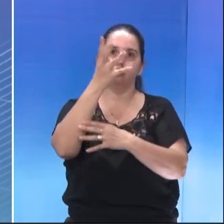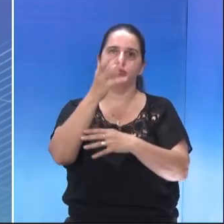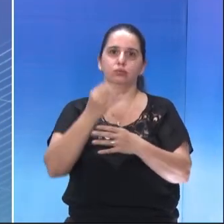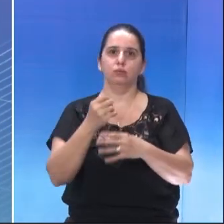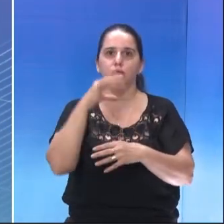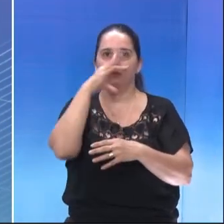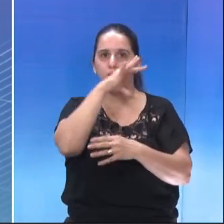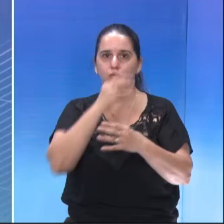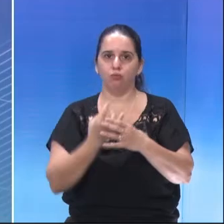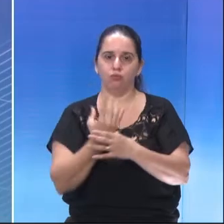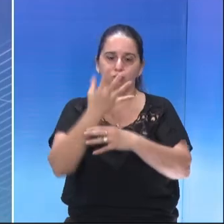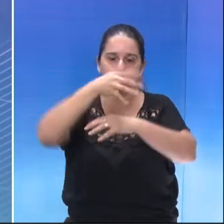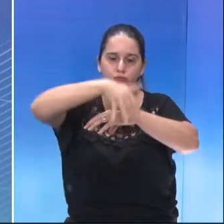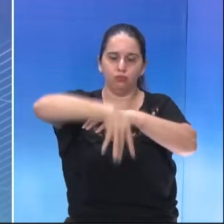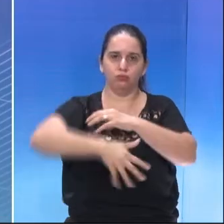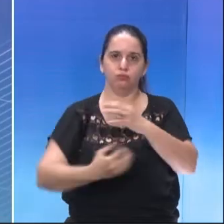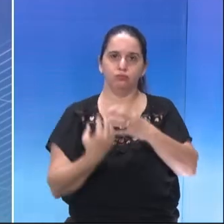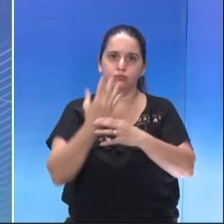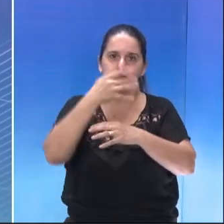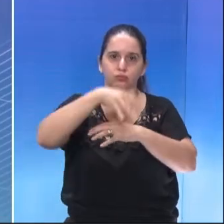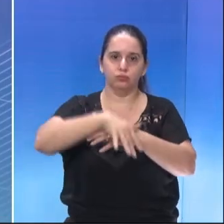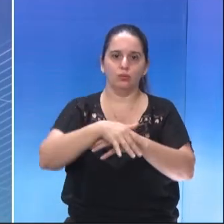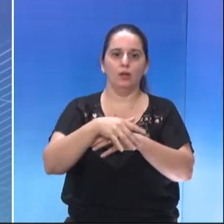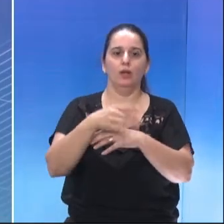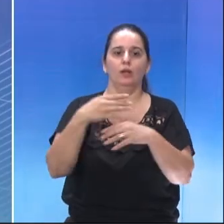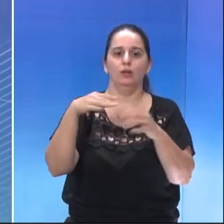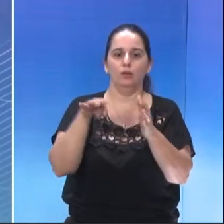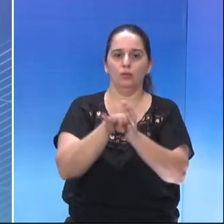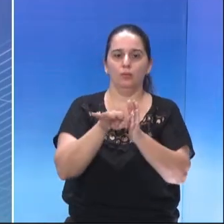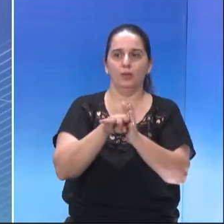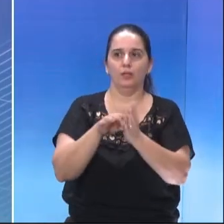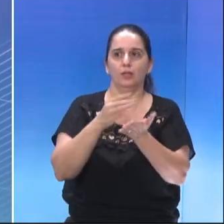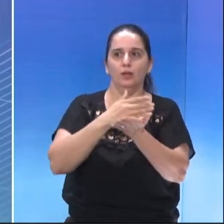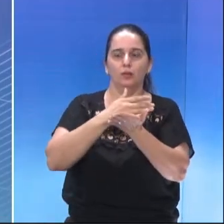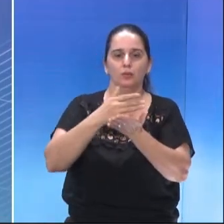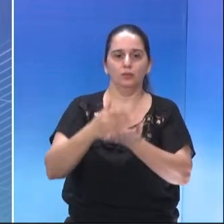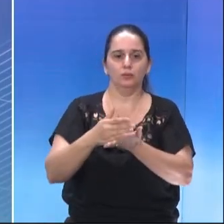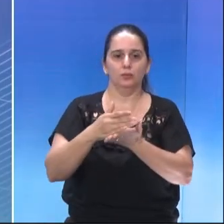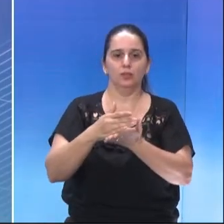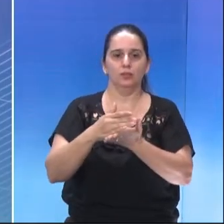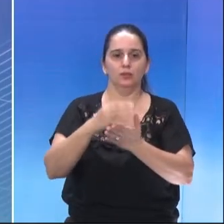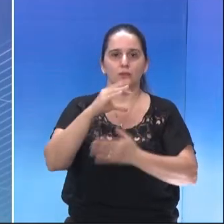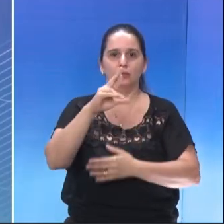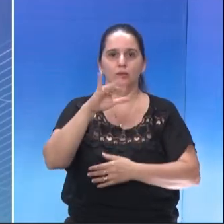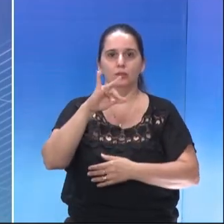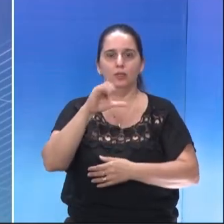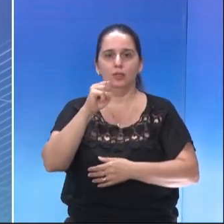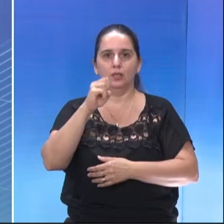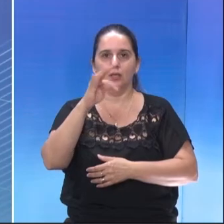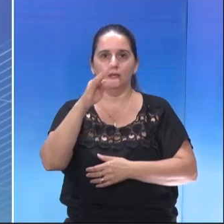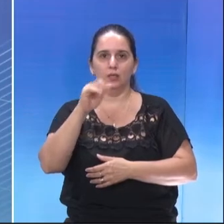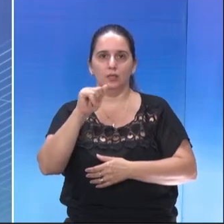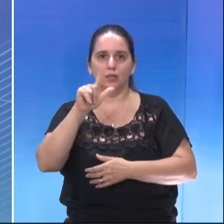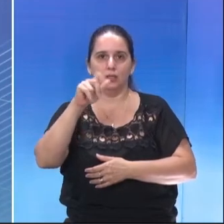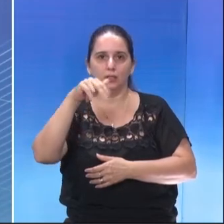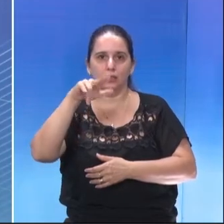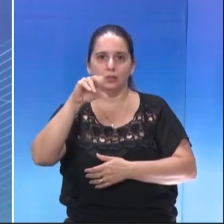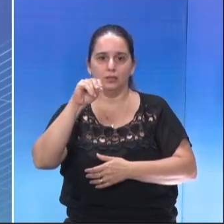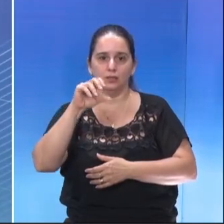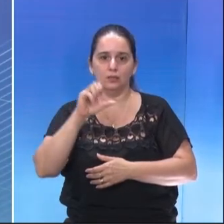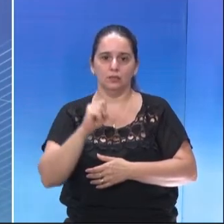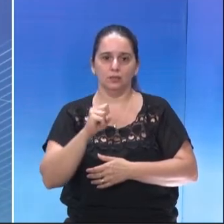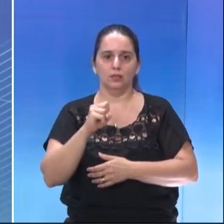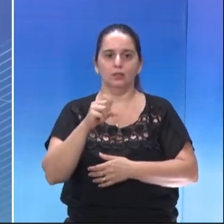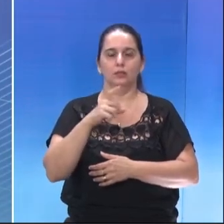se resfriou a crosta, a gente tem o surgimento dos escudos cristalinos, que basicamente é a formação tá certo?